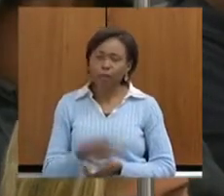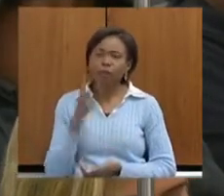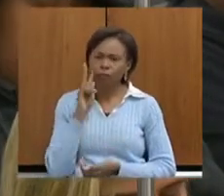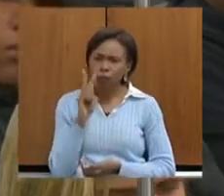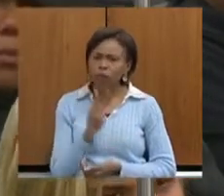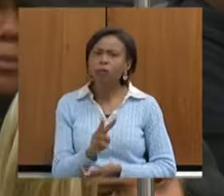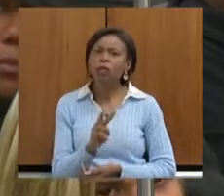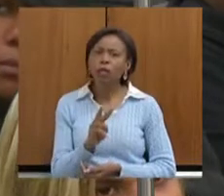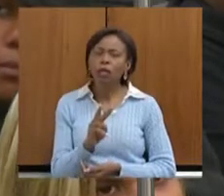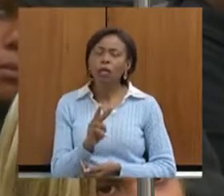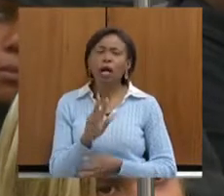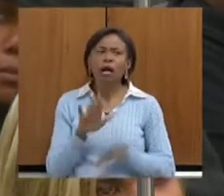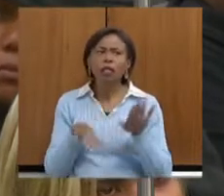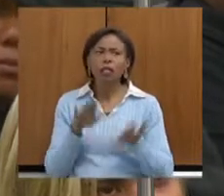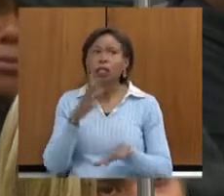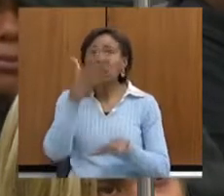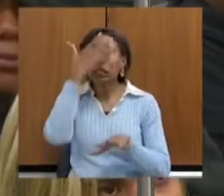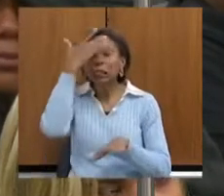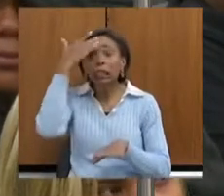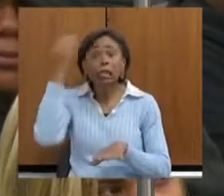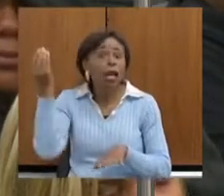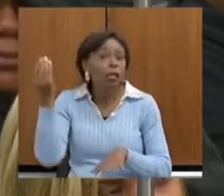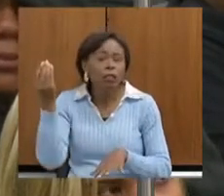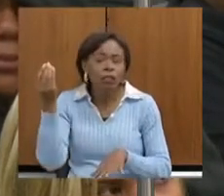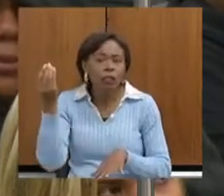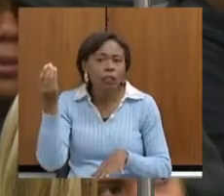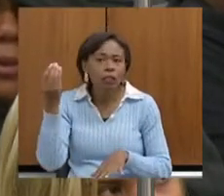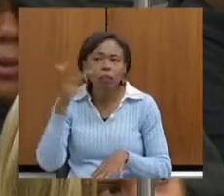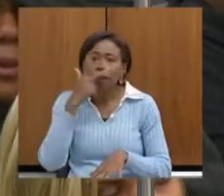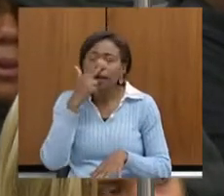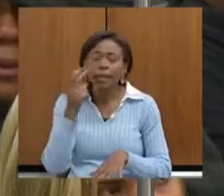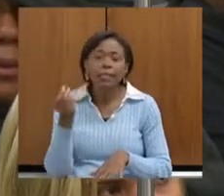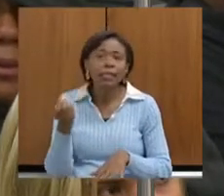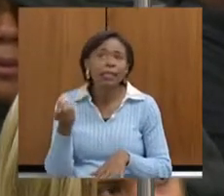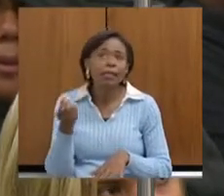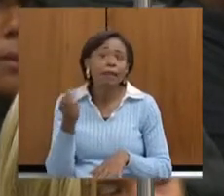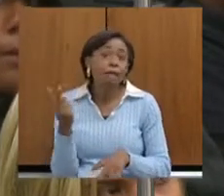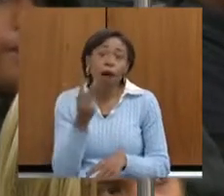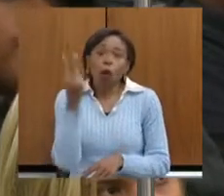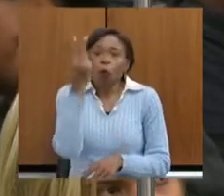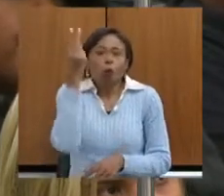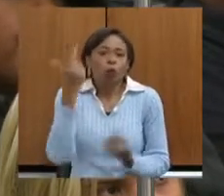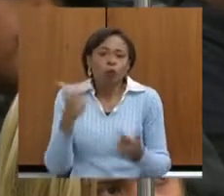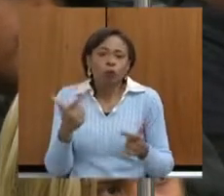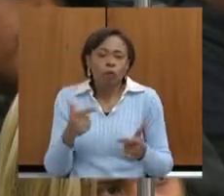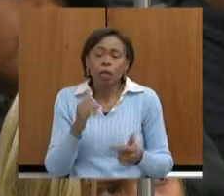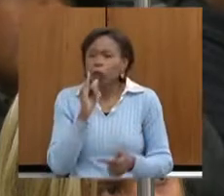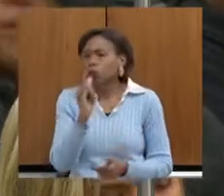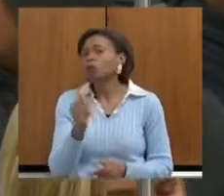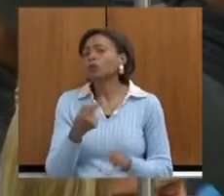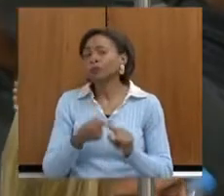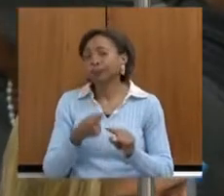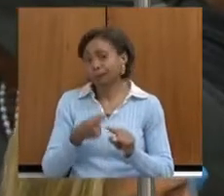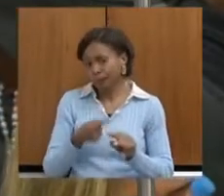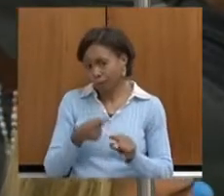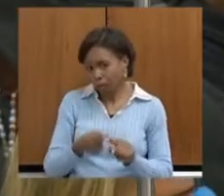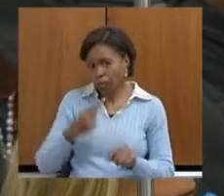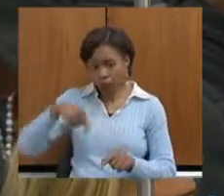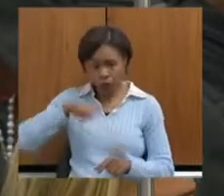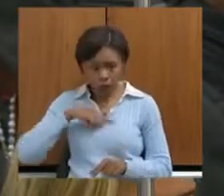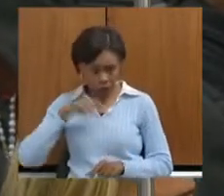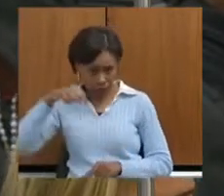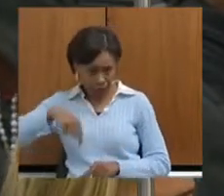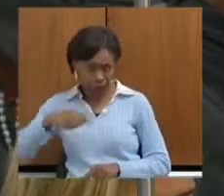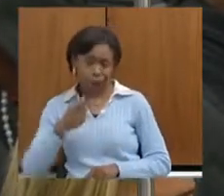isso não valorizado sei valor quando eu disse o isso sabe por quê Porque enquanto nós estamos